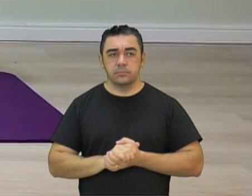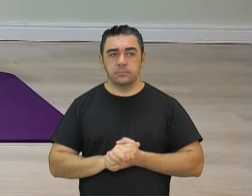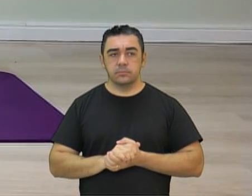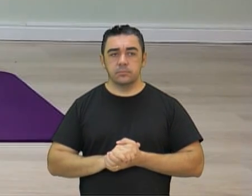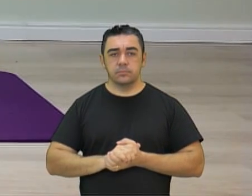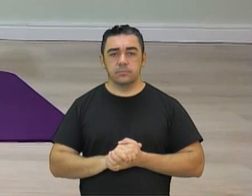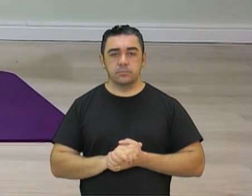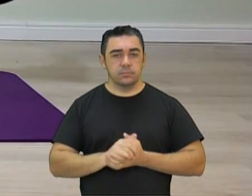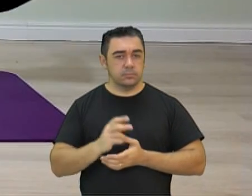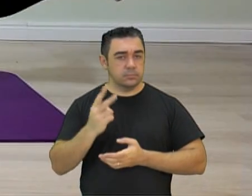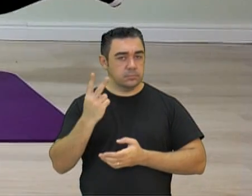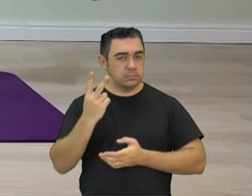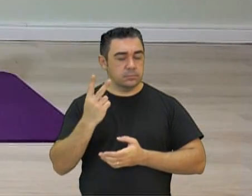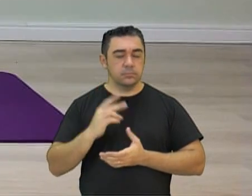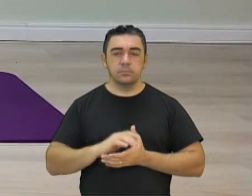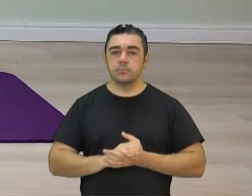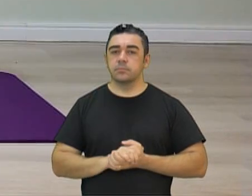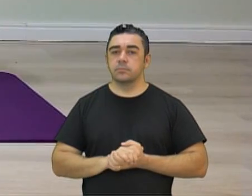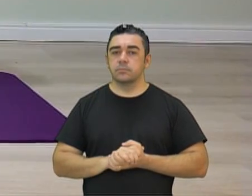2,